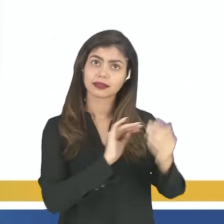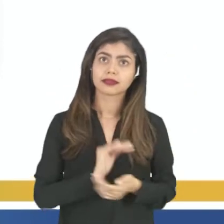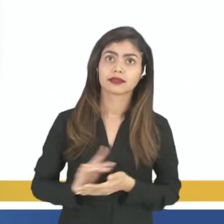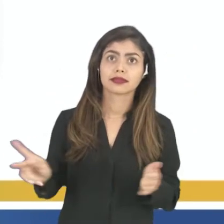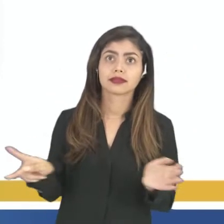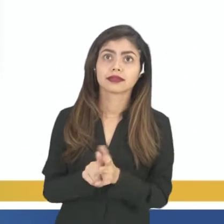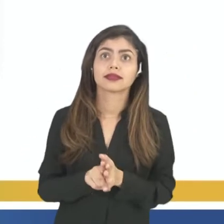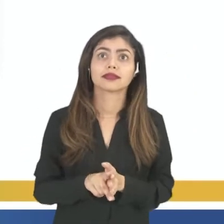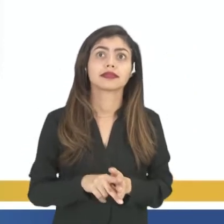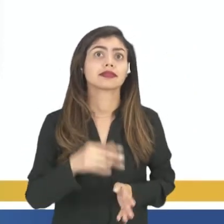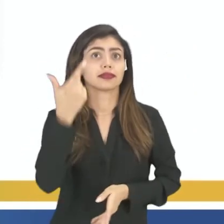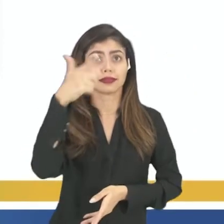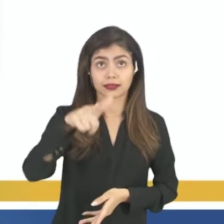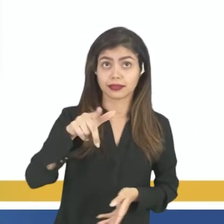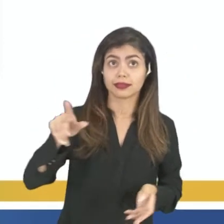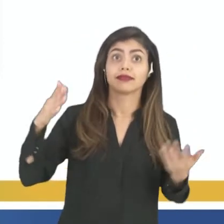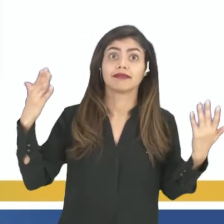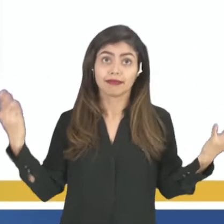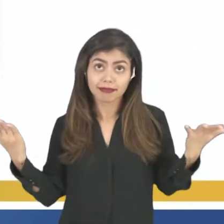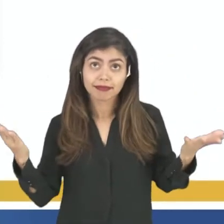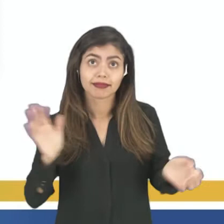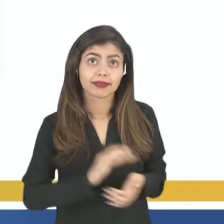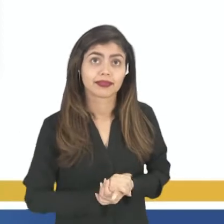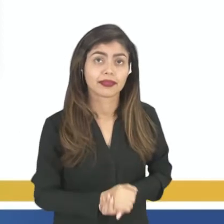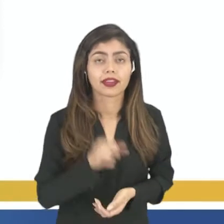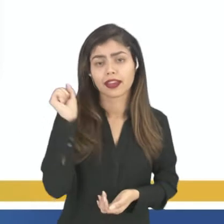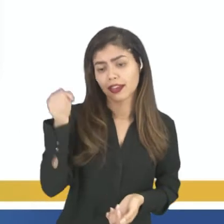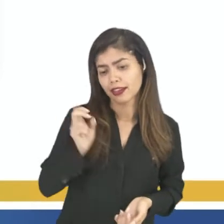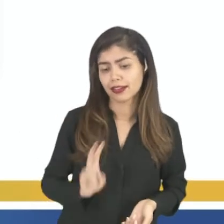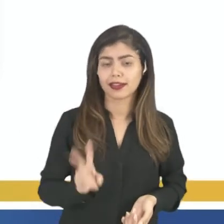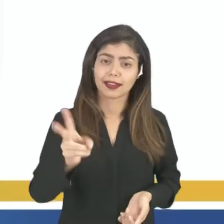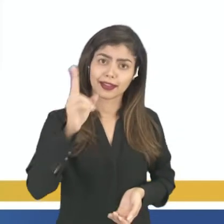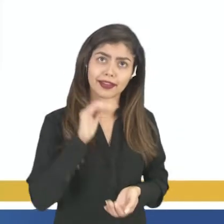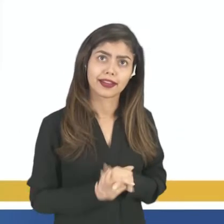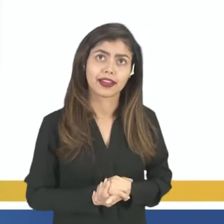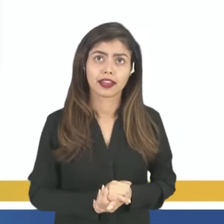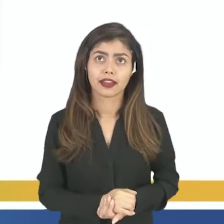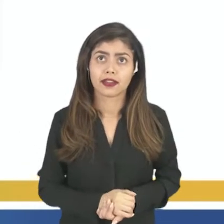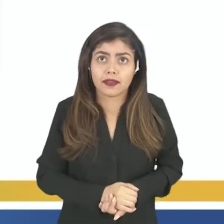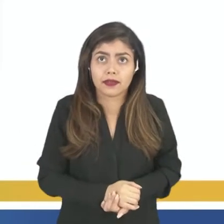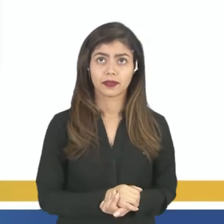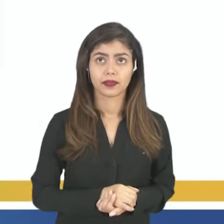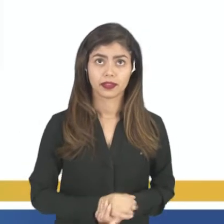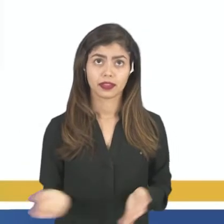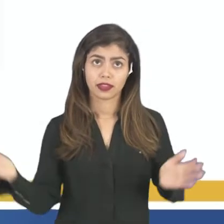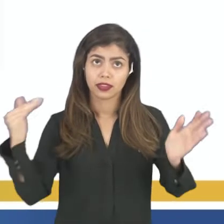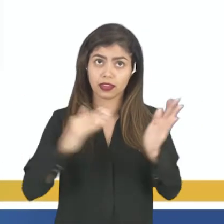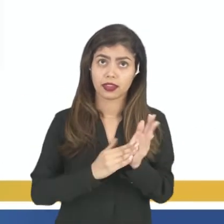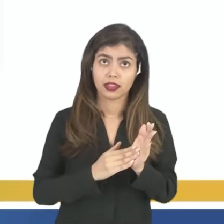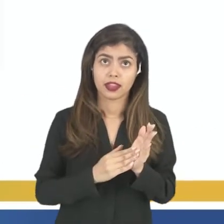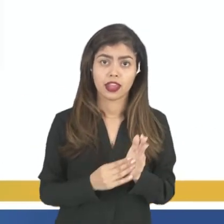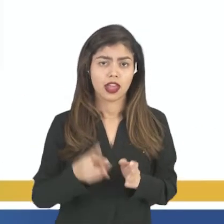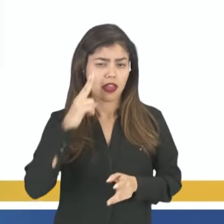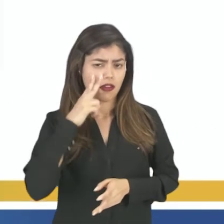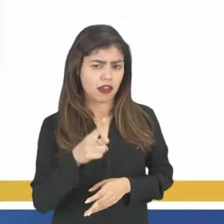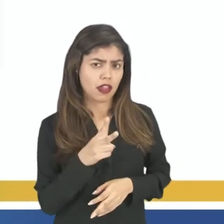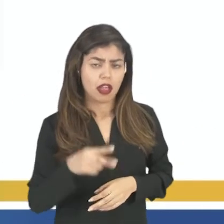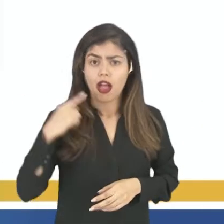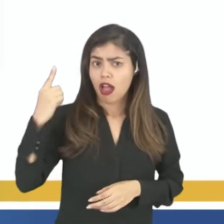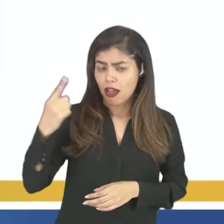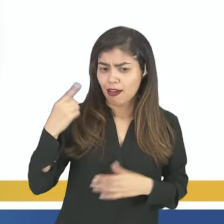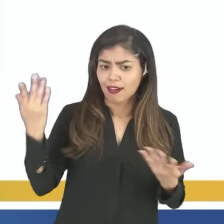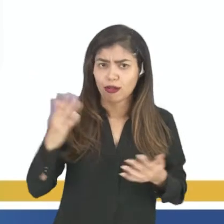mesmo, pintando a si. Né? E assim por diante, sucessivamente, até beirar a loucura e o